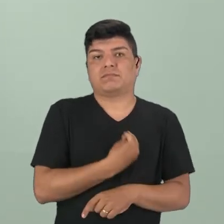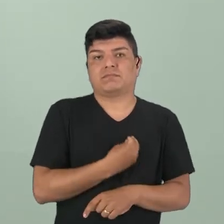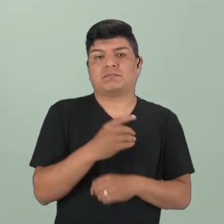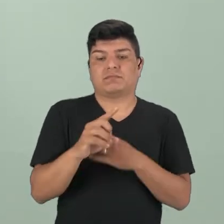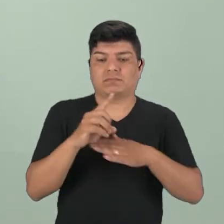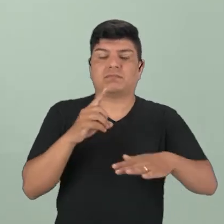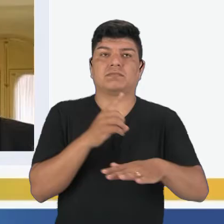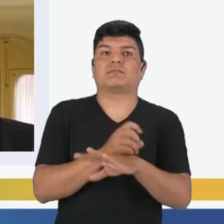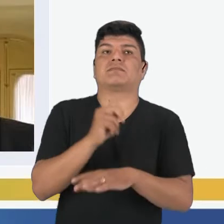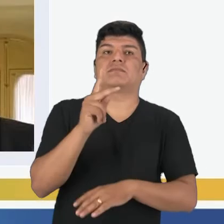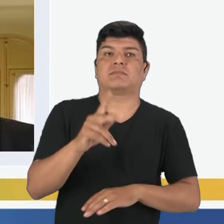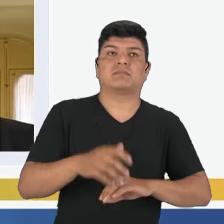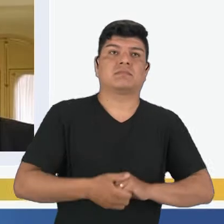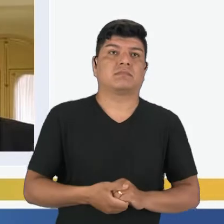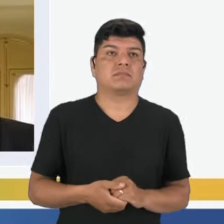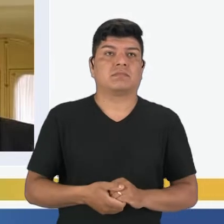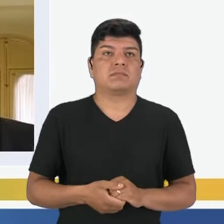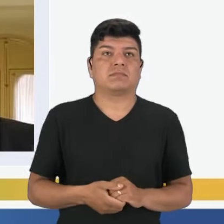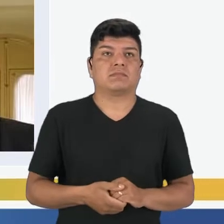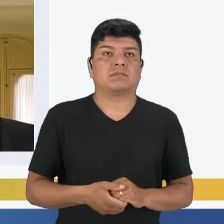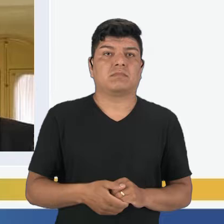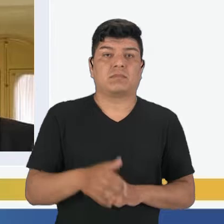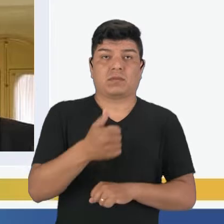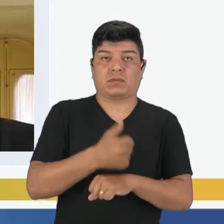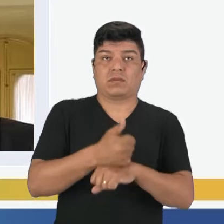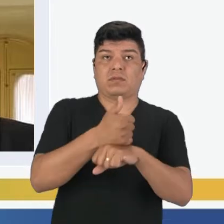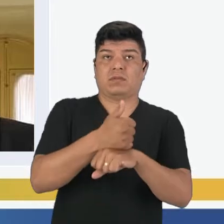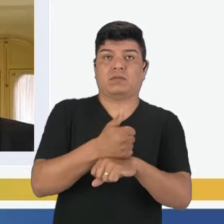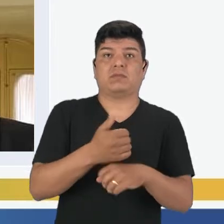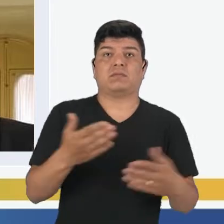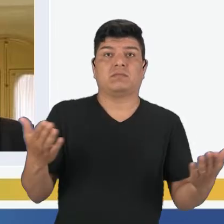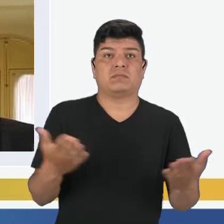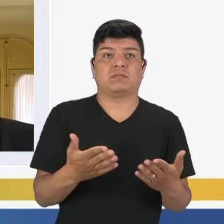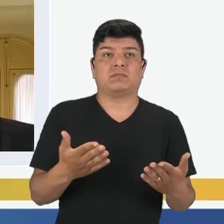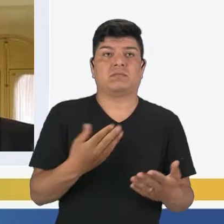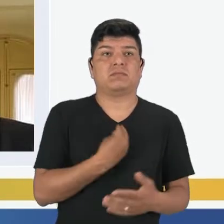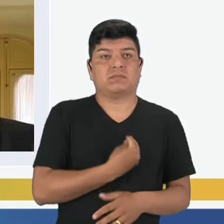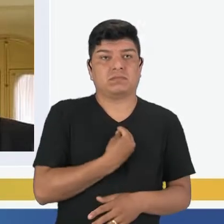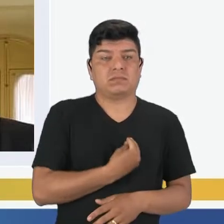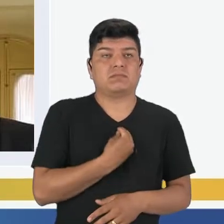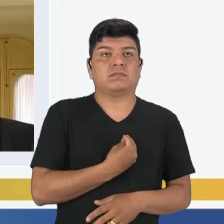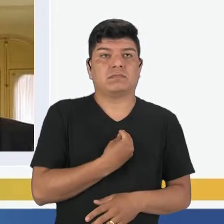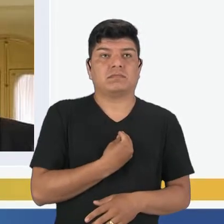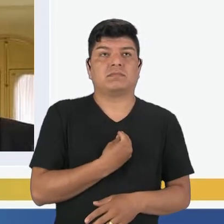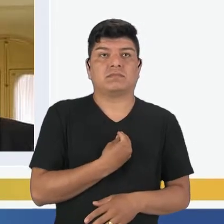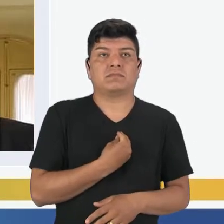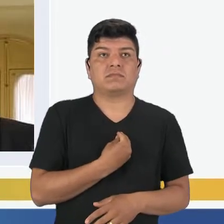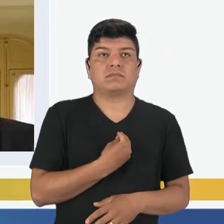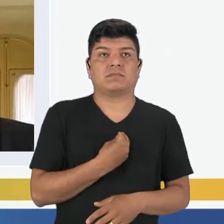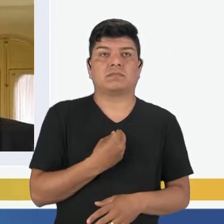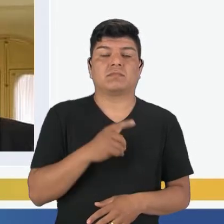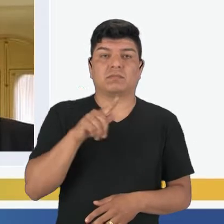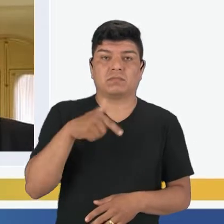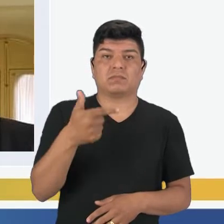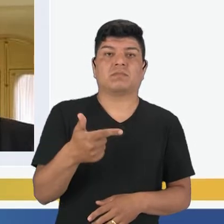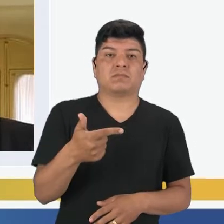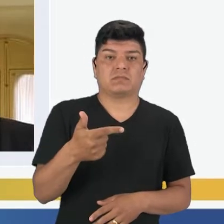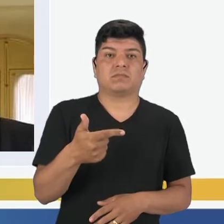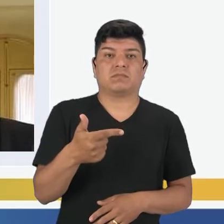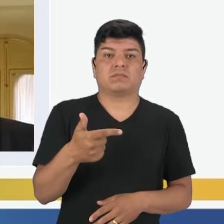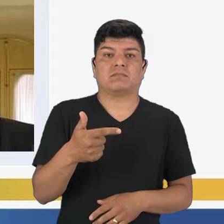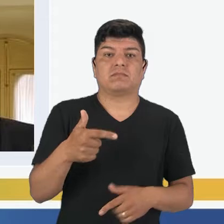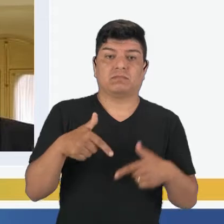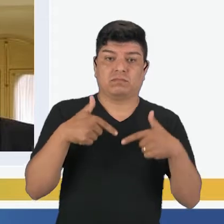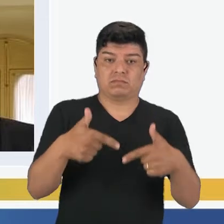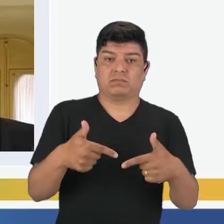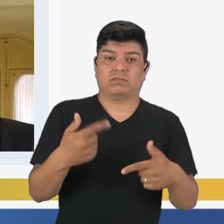na sociedade, ok? Agora a gente vai falar de líderes que estão em atividade, não é? Olha, um outro líder de uma outra